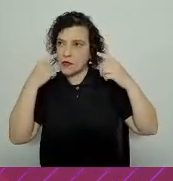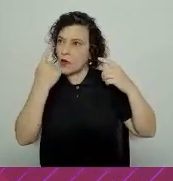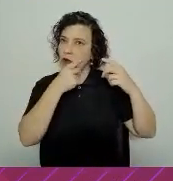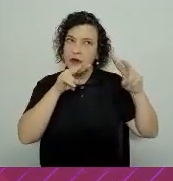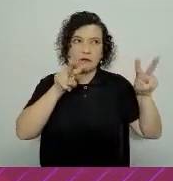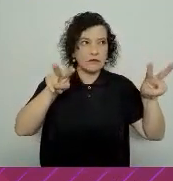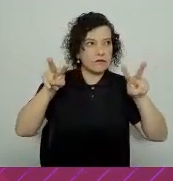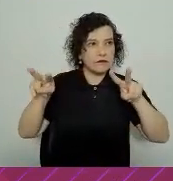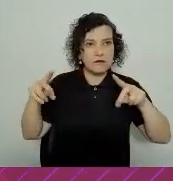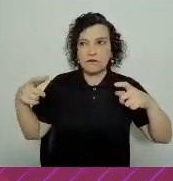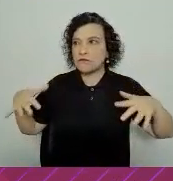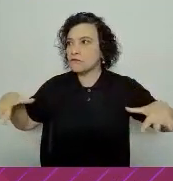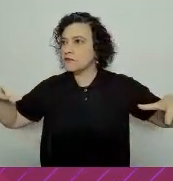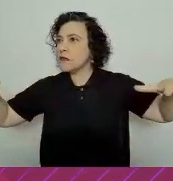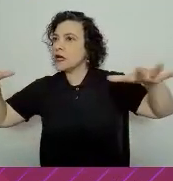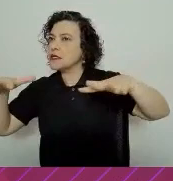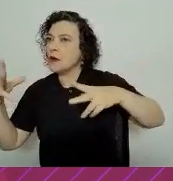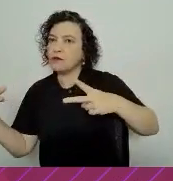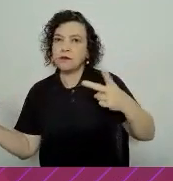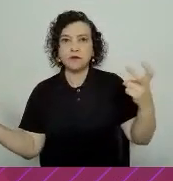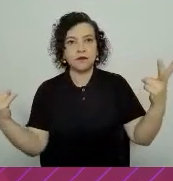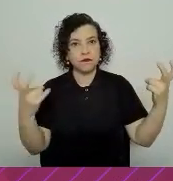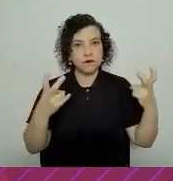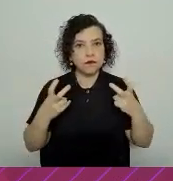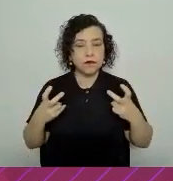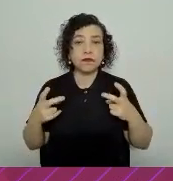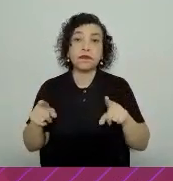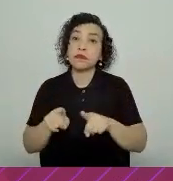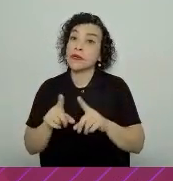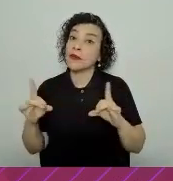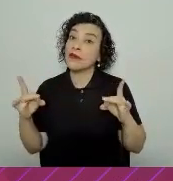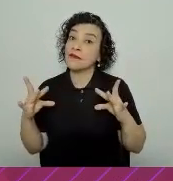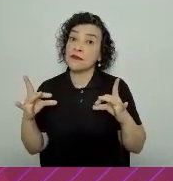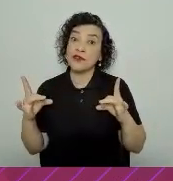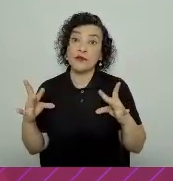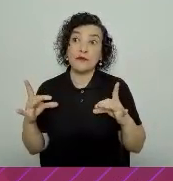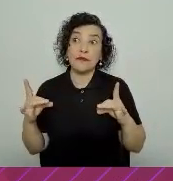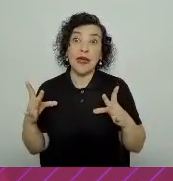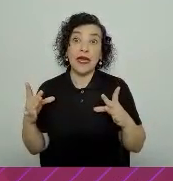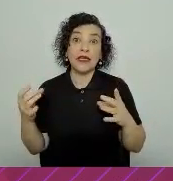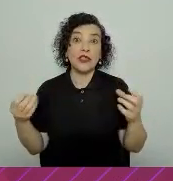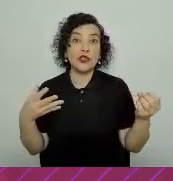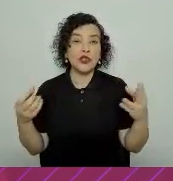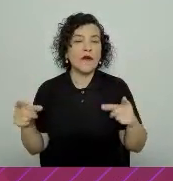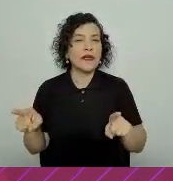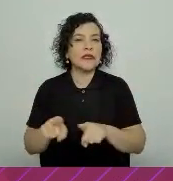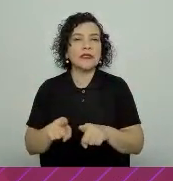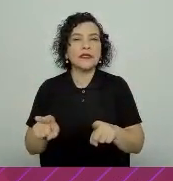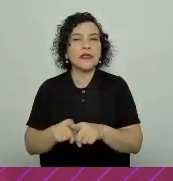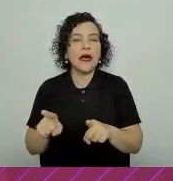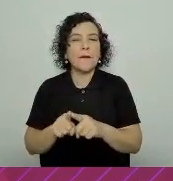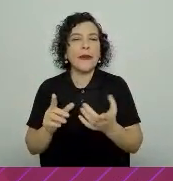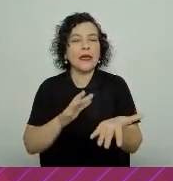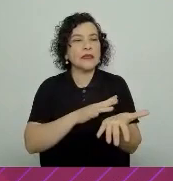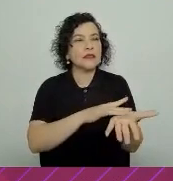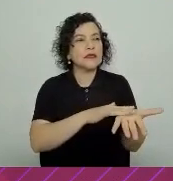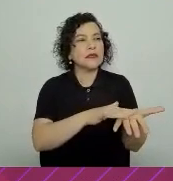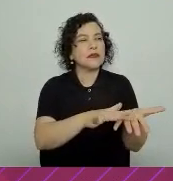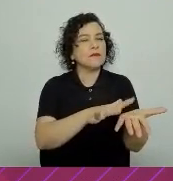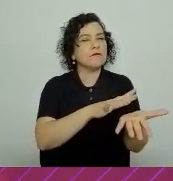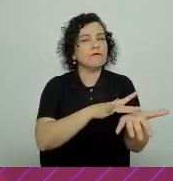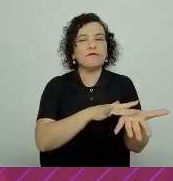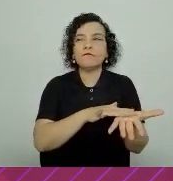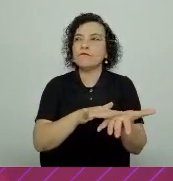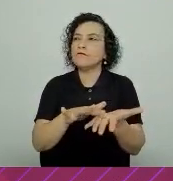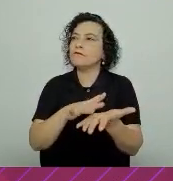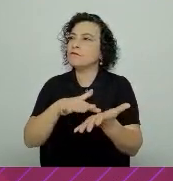espacial os novos feedbacks sensação Pátio será que vamos Sensações